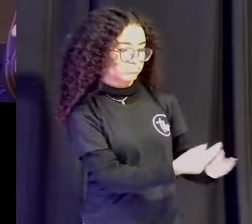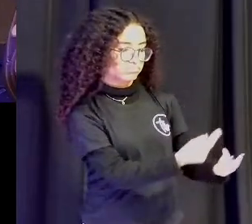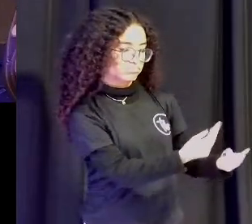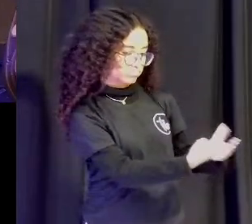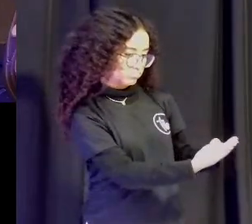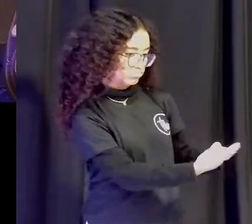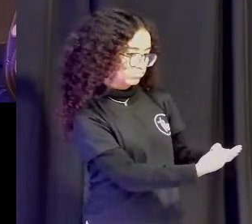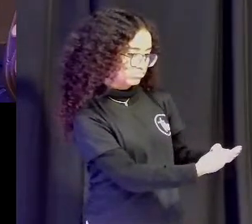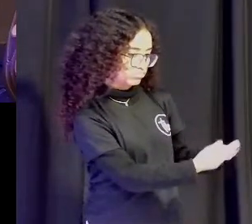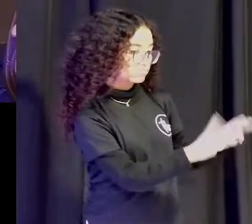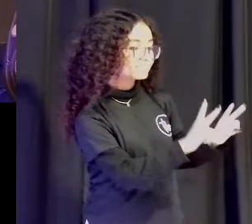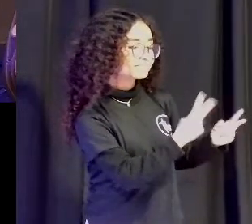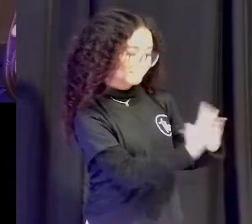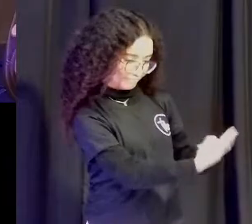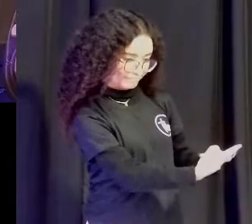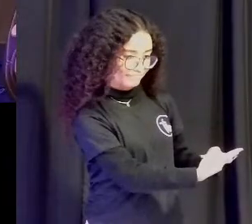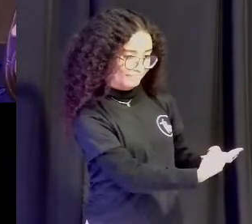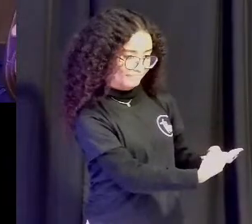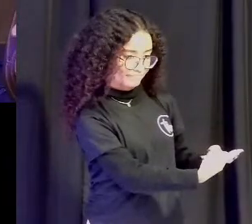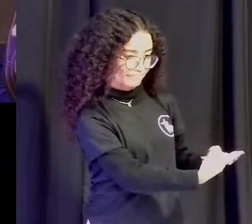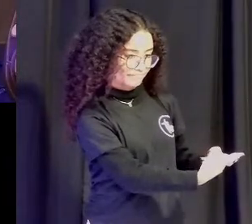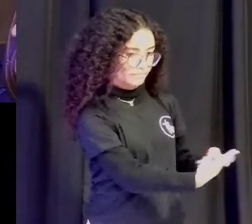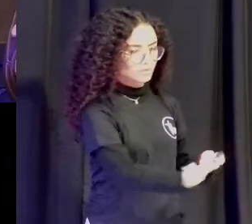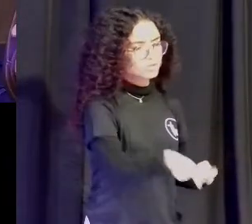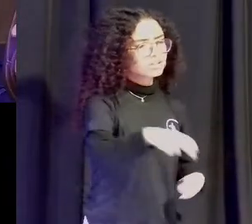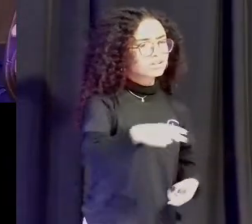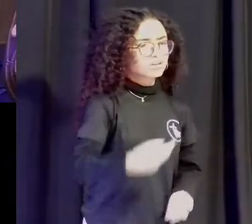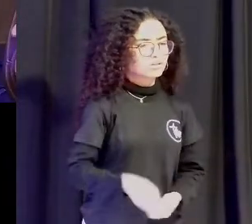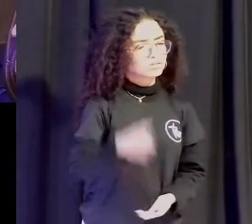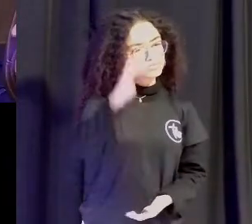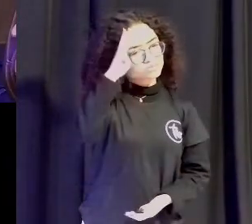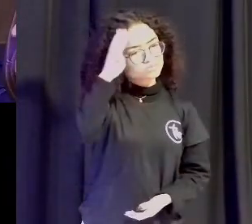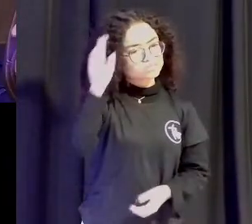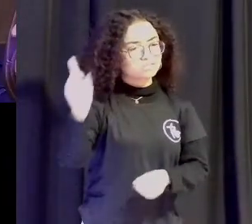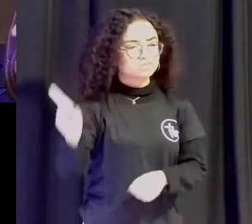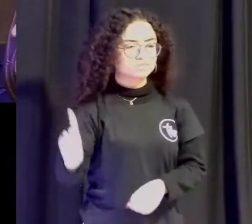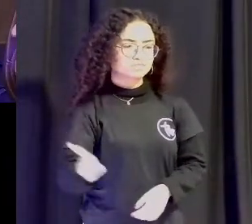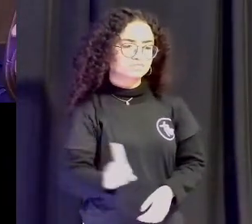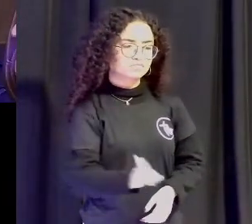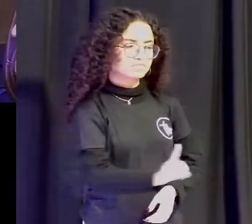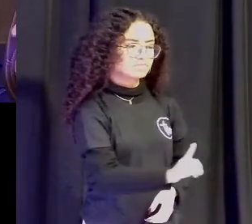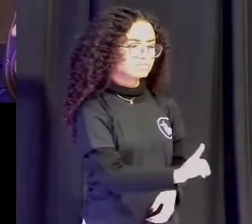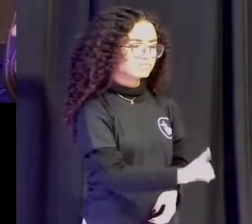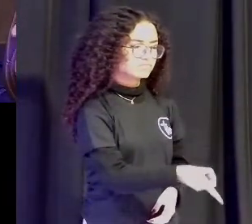As autoridades vêm e os levam.